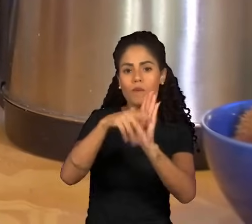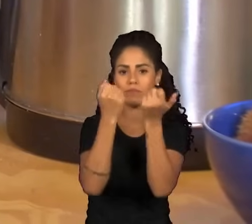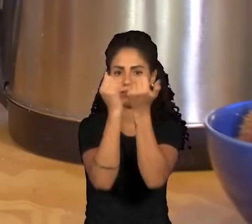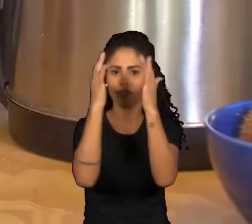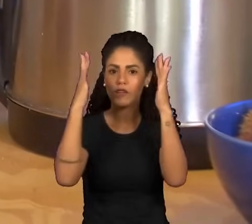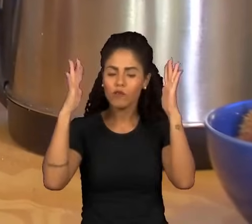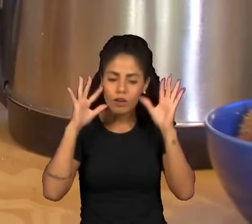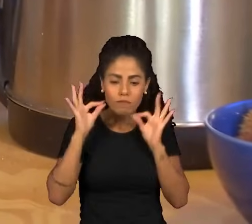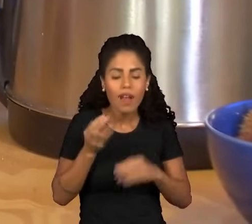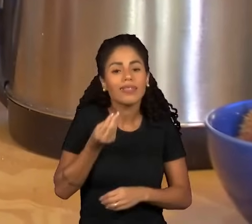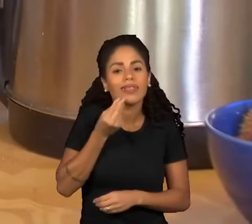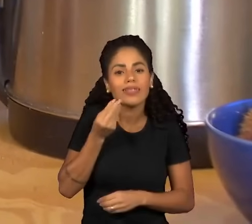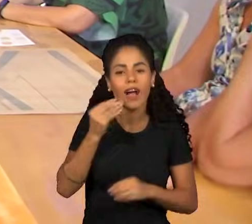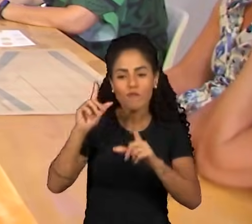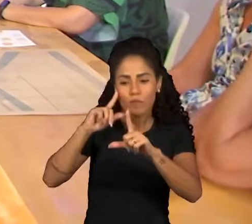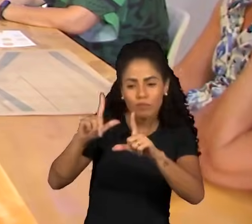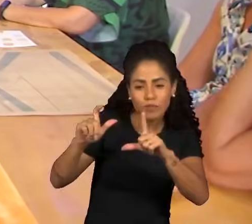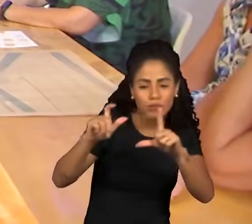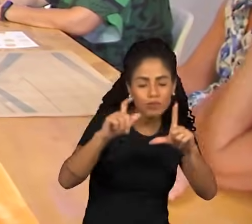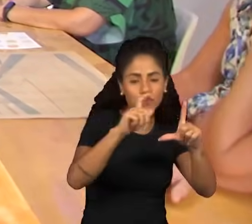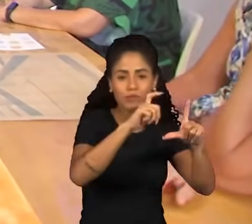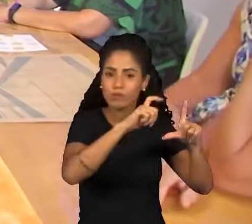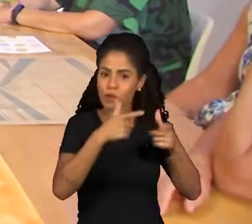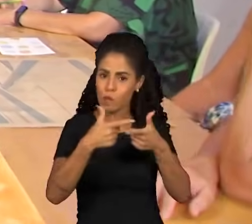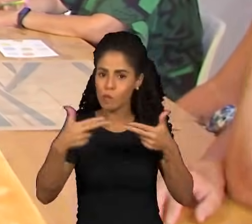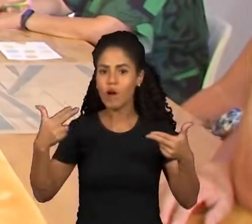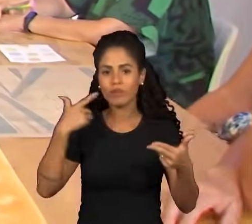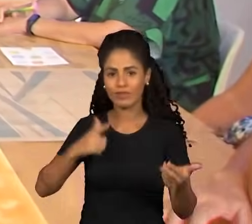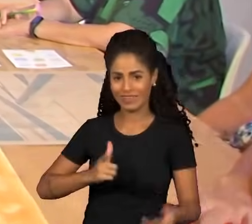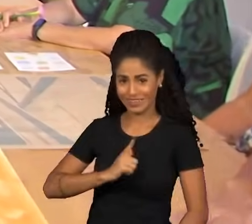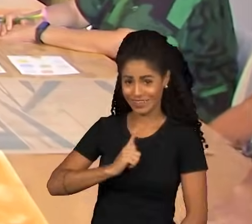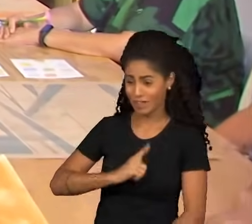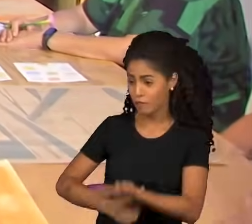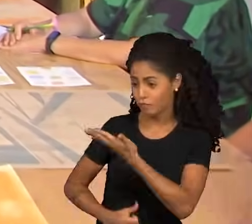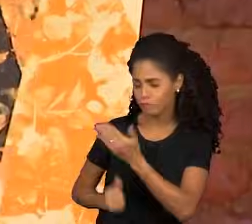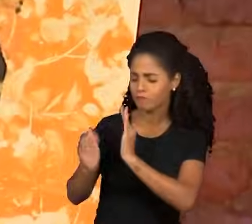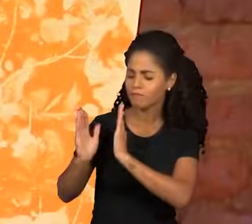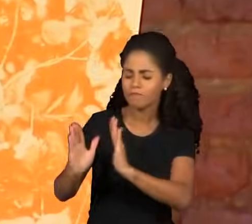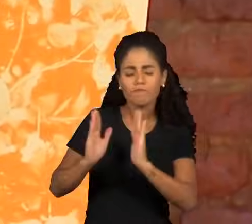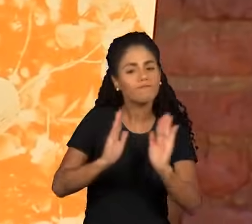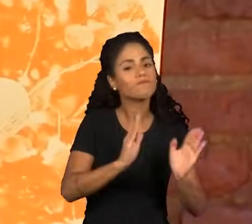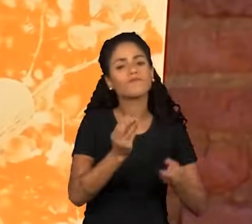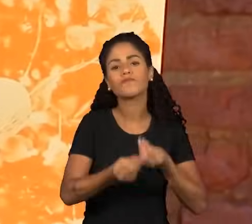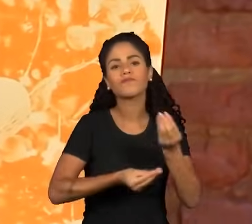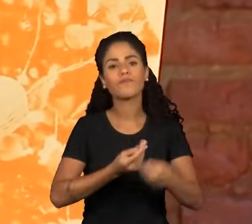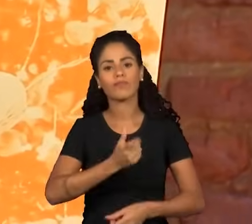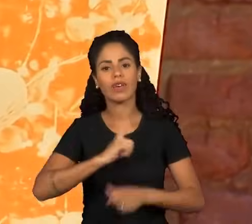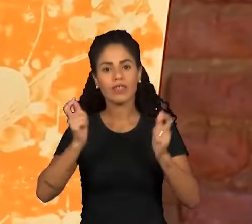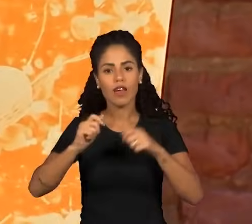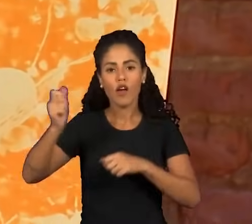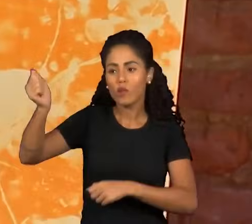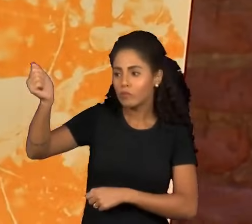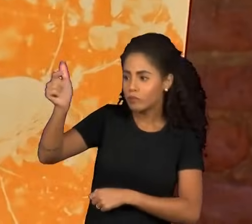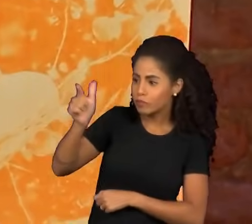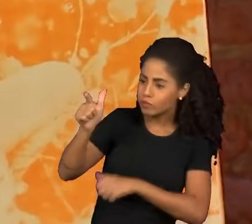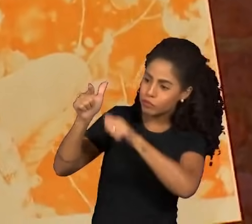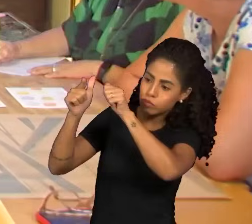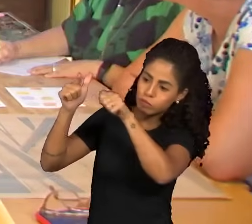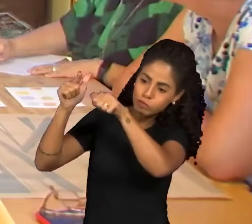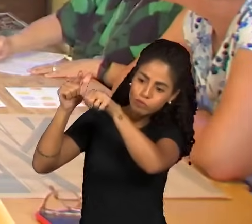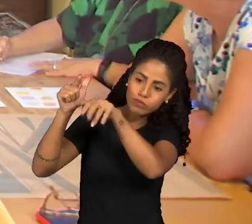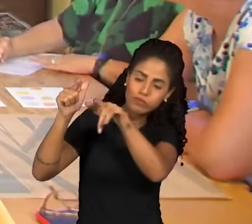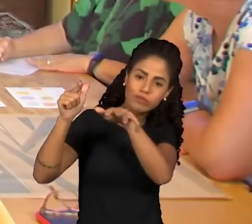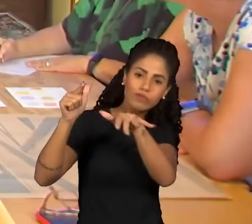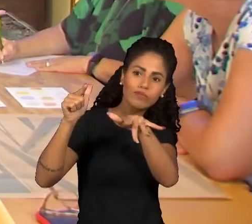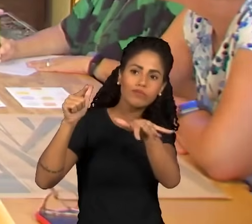fazer impressões fotográficas de base analógica. O processo envolve o uso da luz solar. A